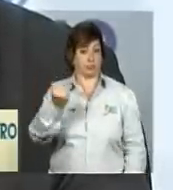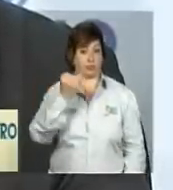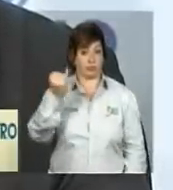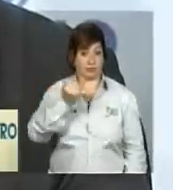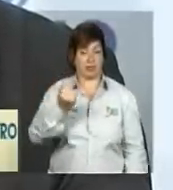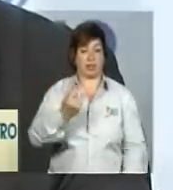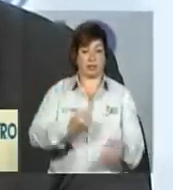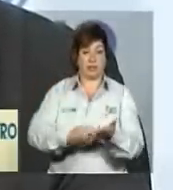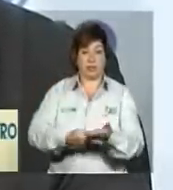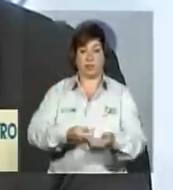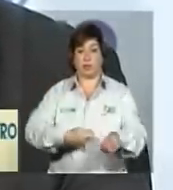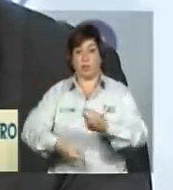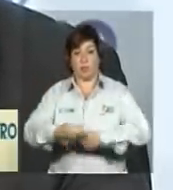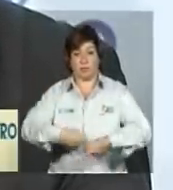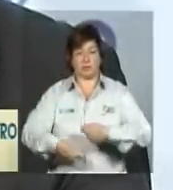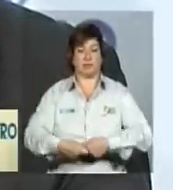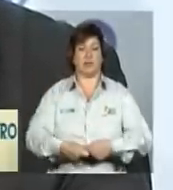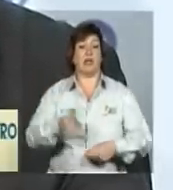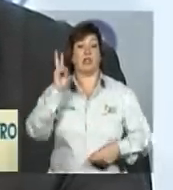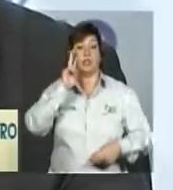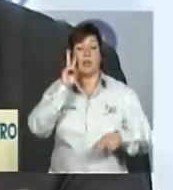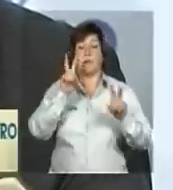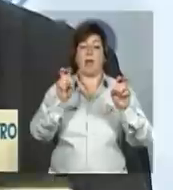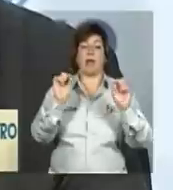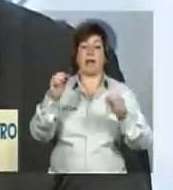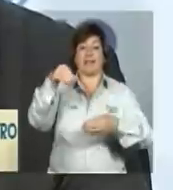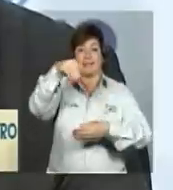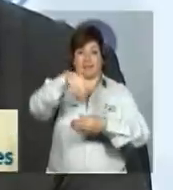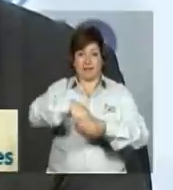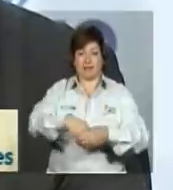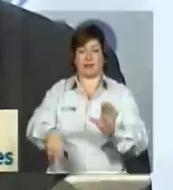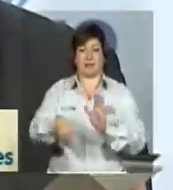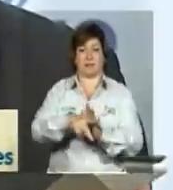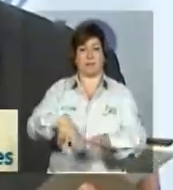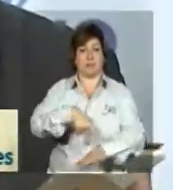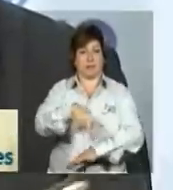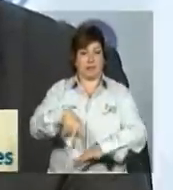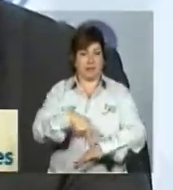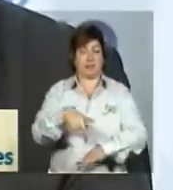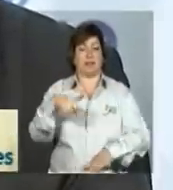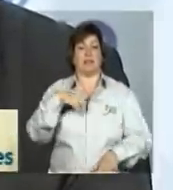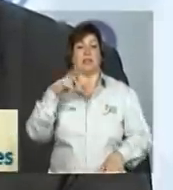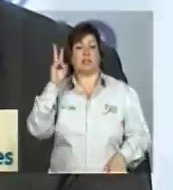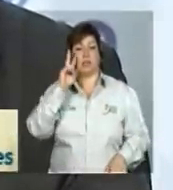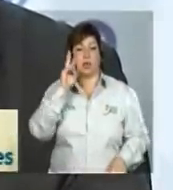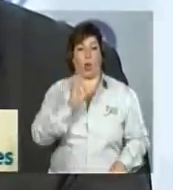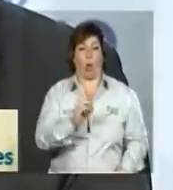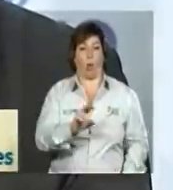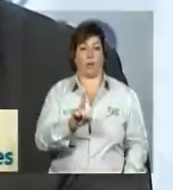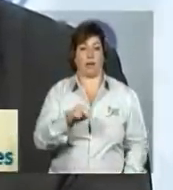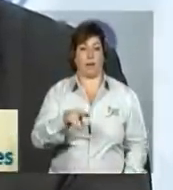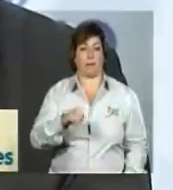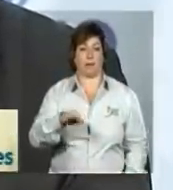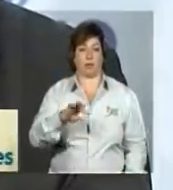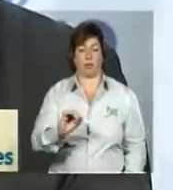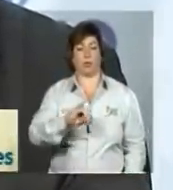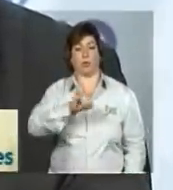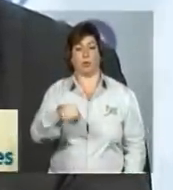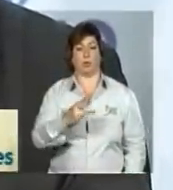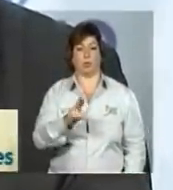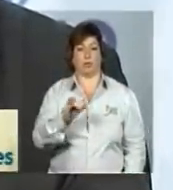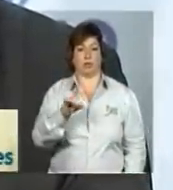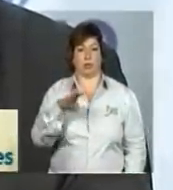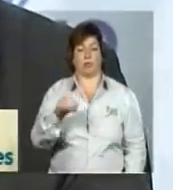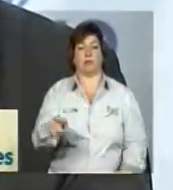das negociações. Questões internas que têm a ver com o ordenamento jurídico de